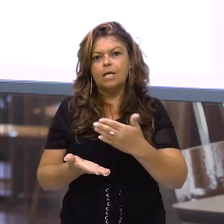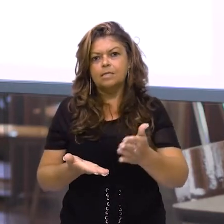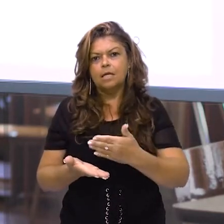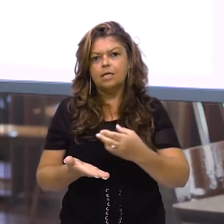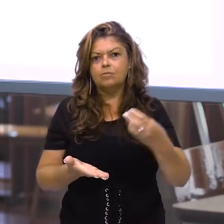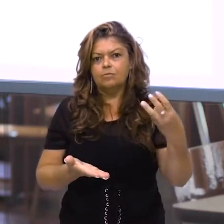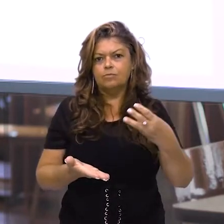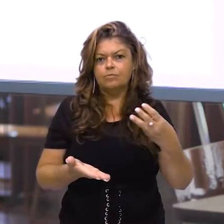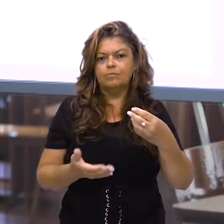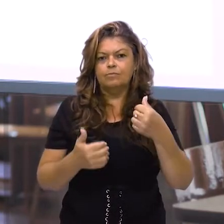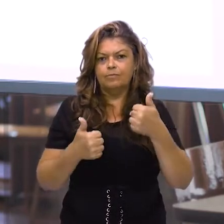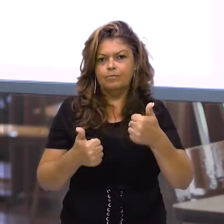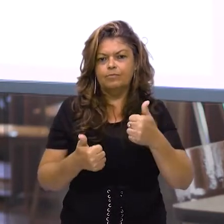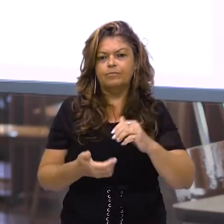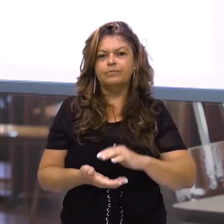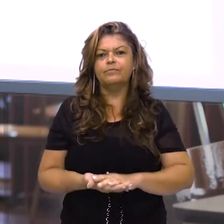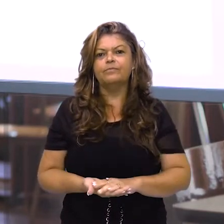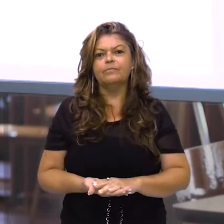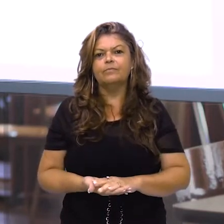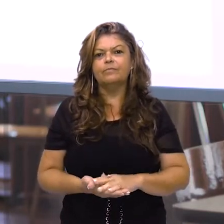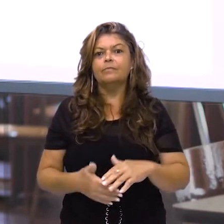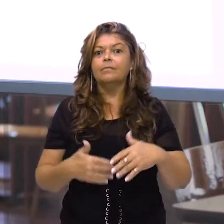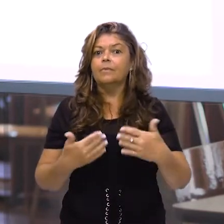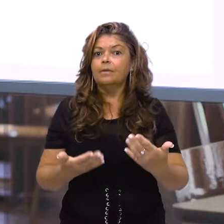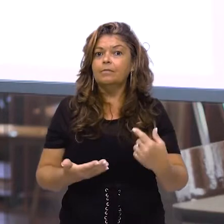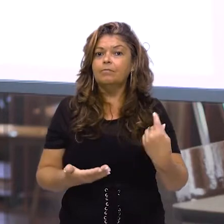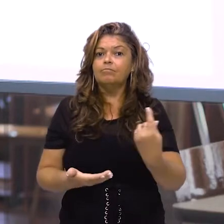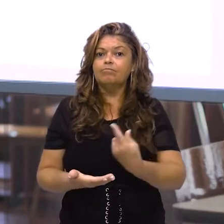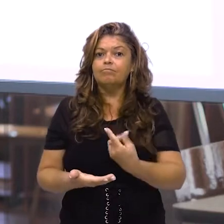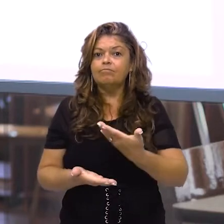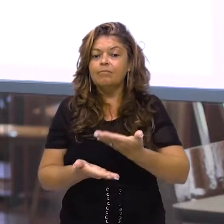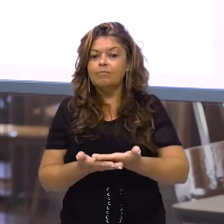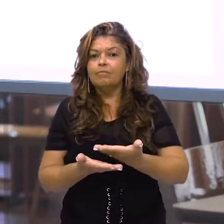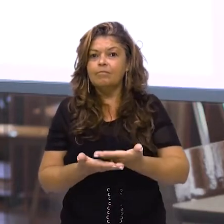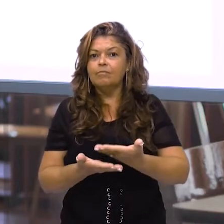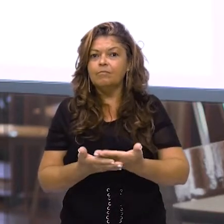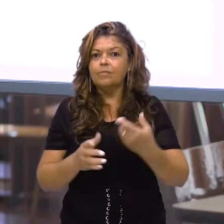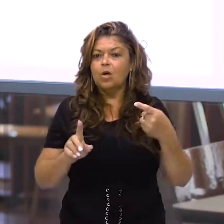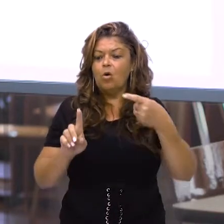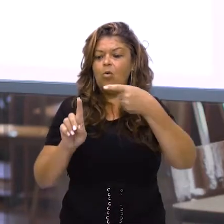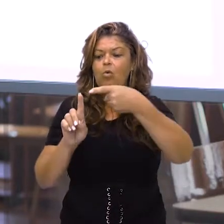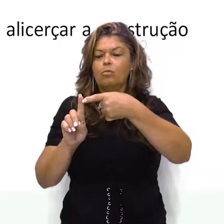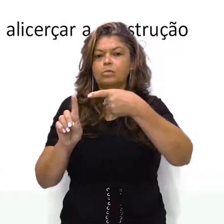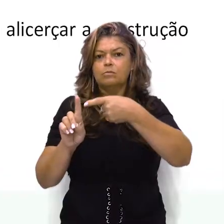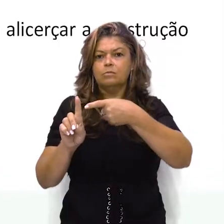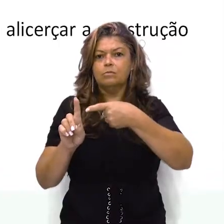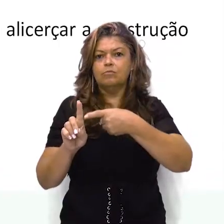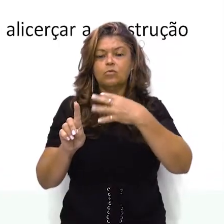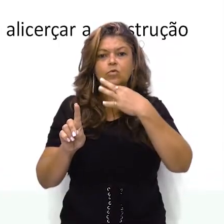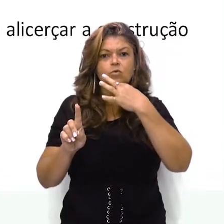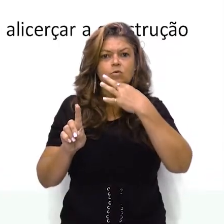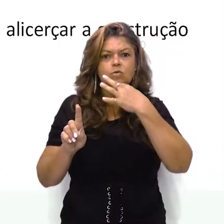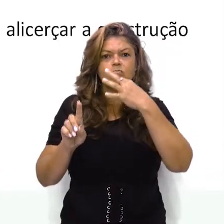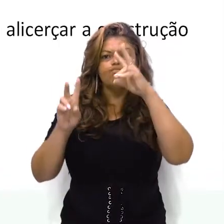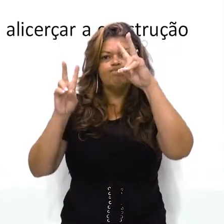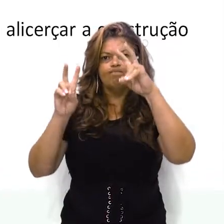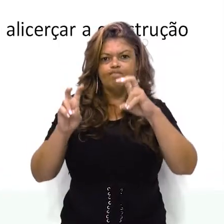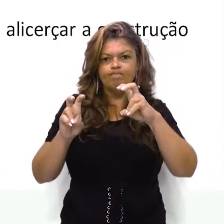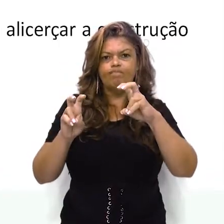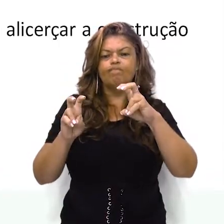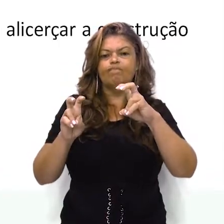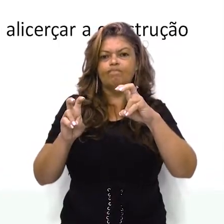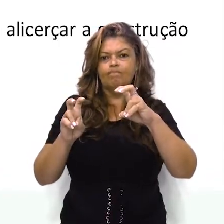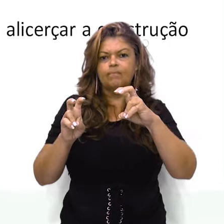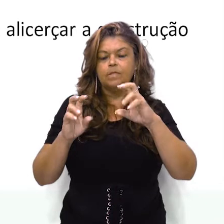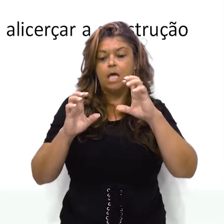ok? Então, para a nossa aula hoje, temos como objetivo do conhecimento princípios e